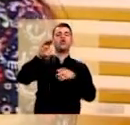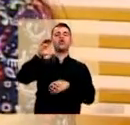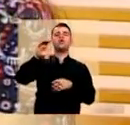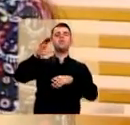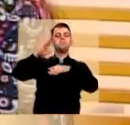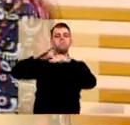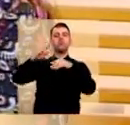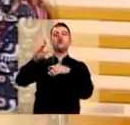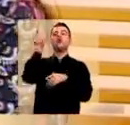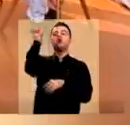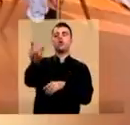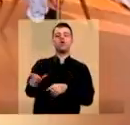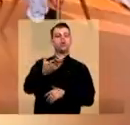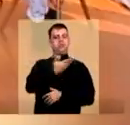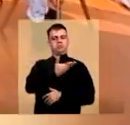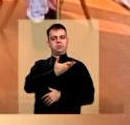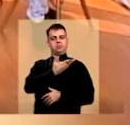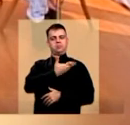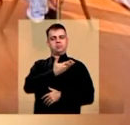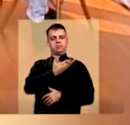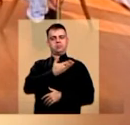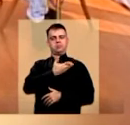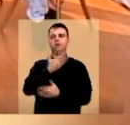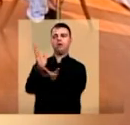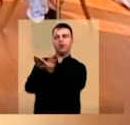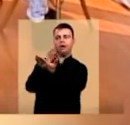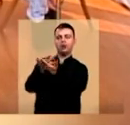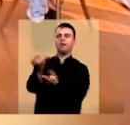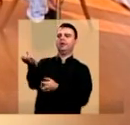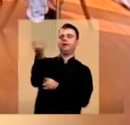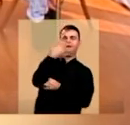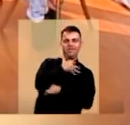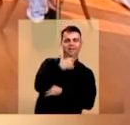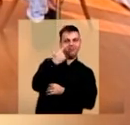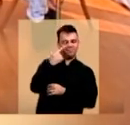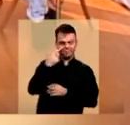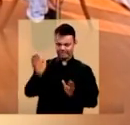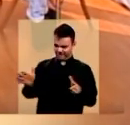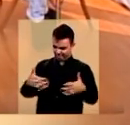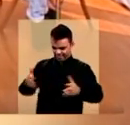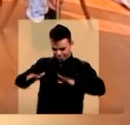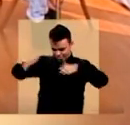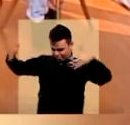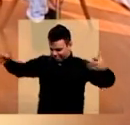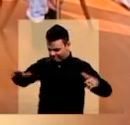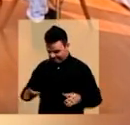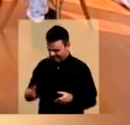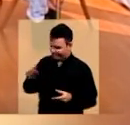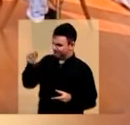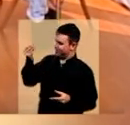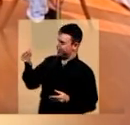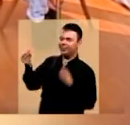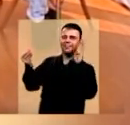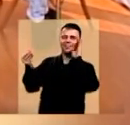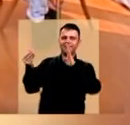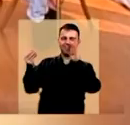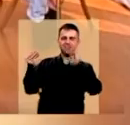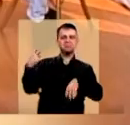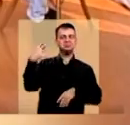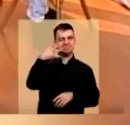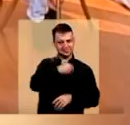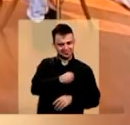curador. Eu tenho um amigo que participa disso, aí ele lê, depois me passa. Aí vem na caixa, tudo bonito, maravilhoso, uma edição especial.